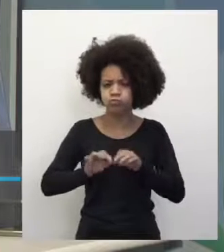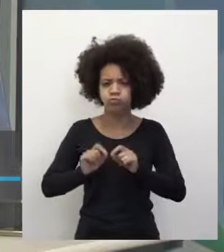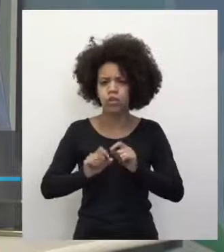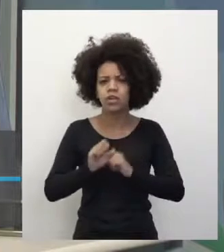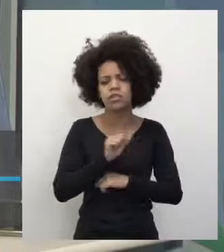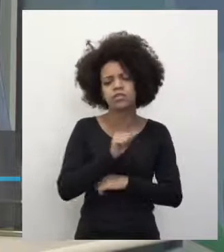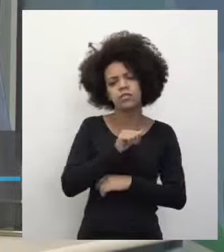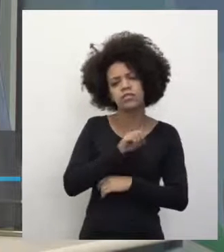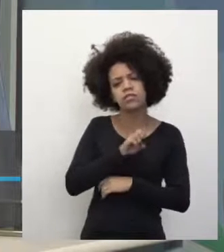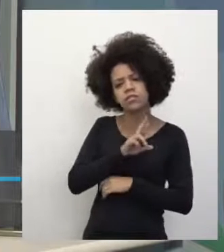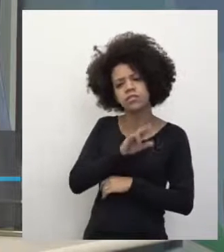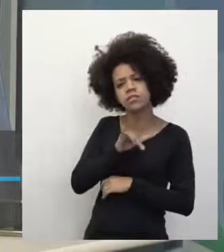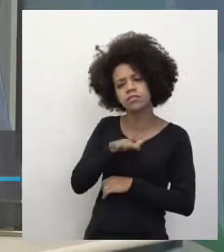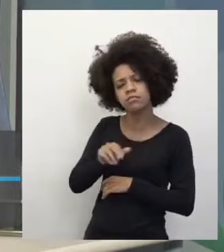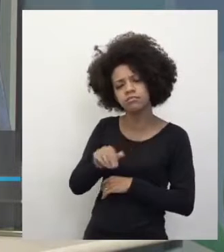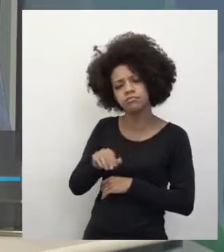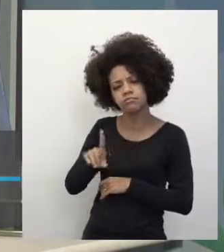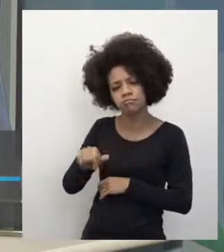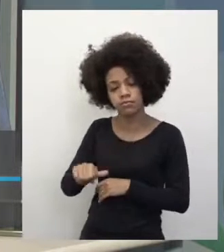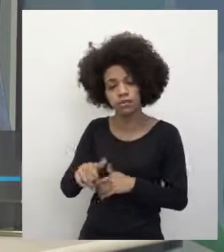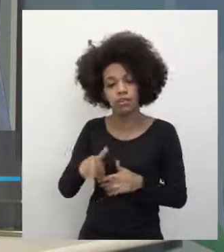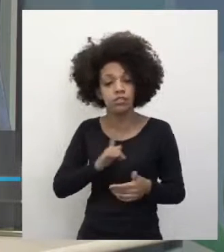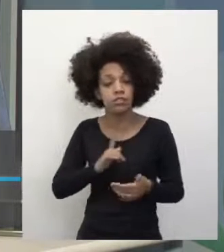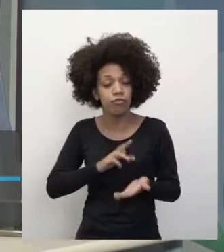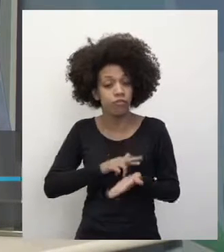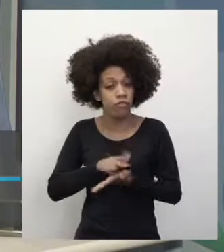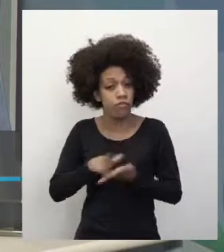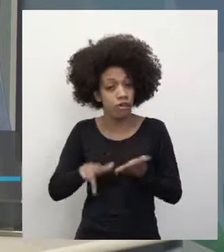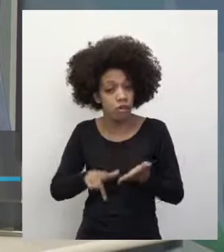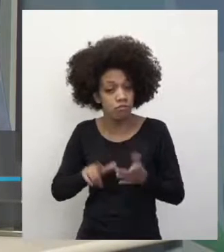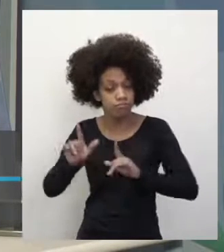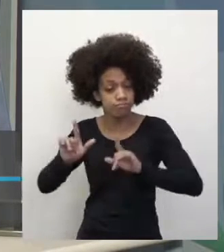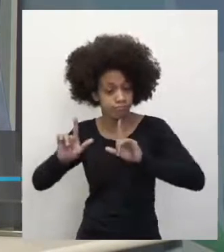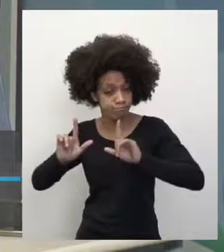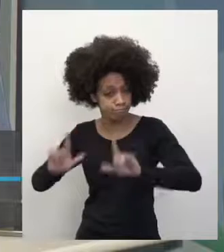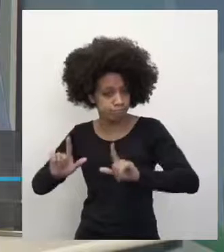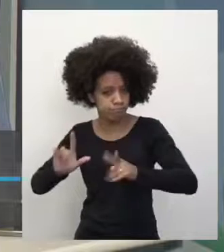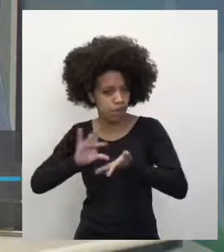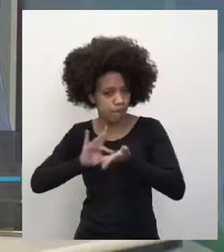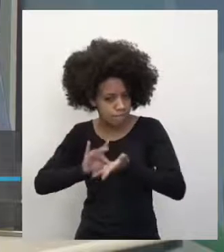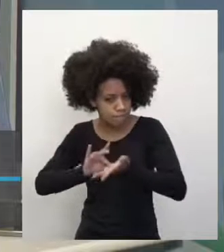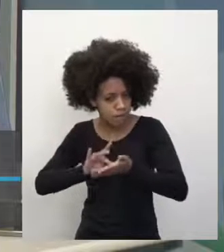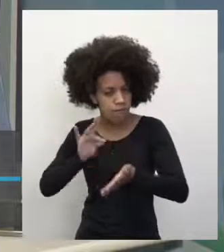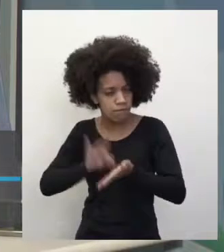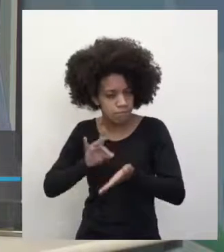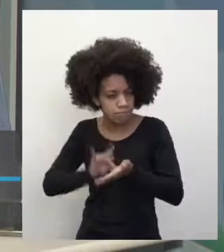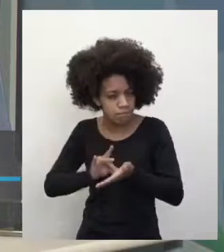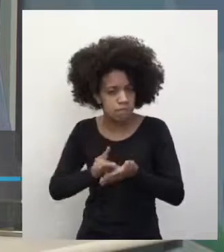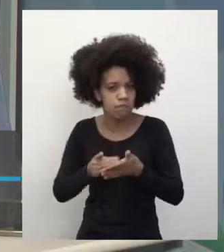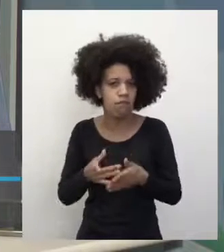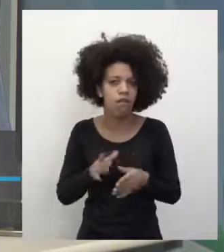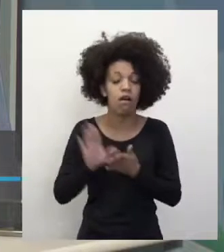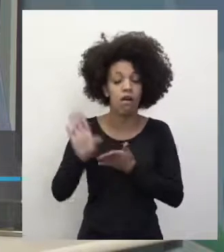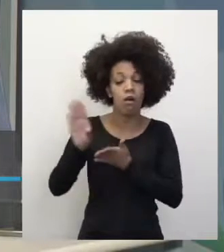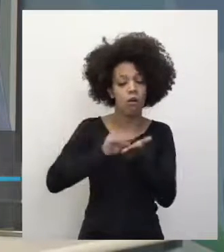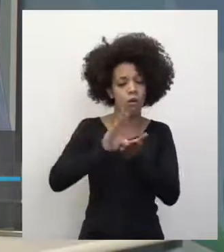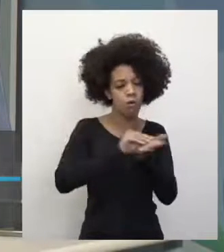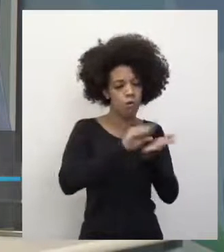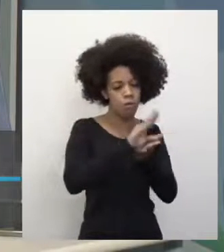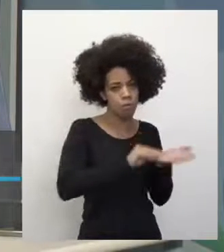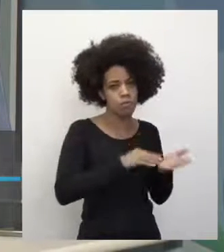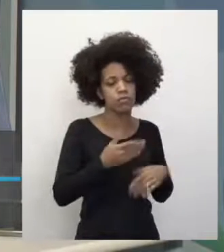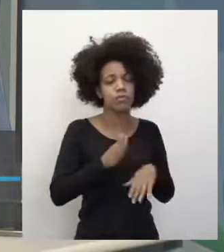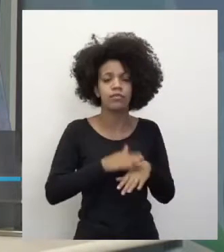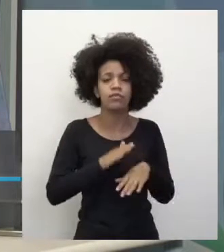isso? Então, você tinha vários originais, né, cópias, né, uma da outra, claro, uma produção. Então, foi feita